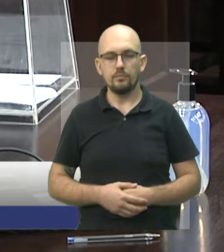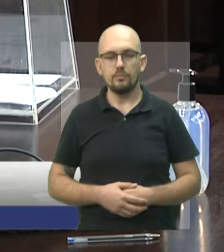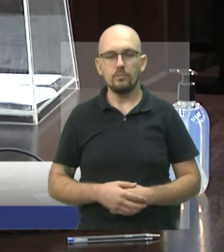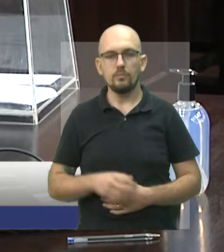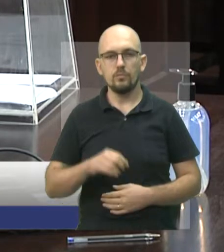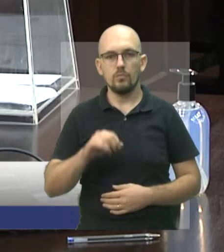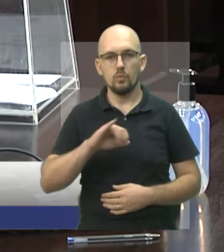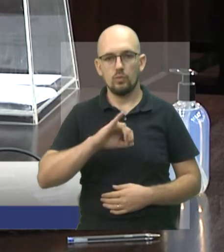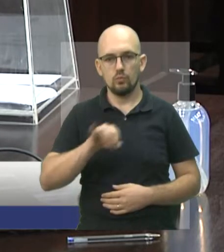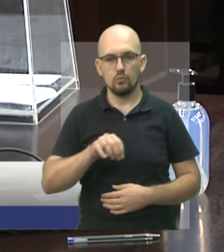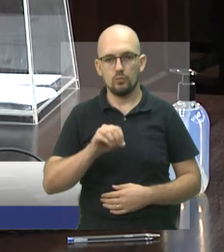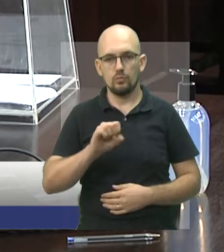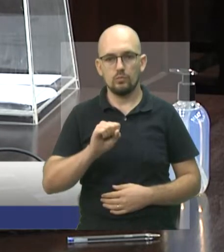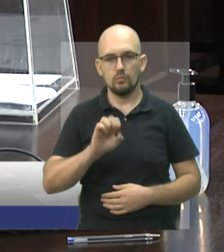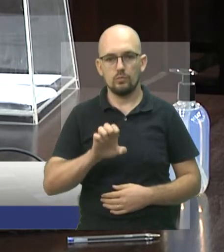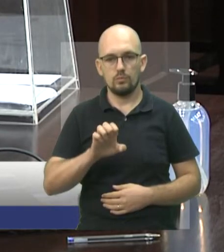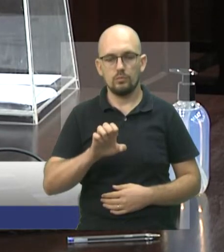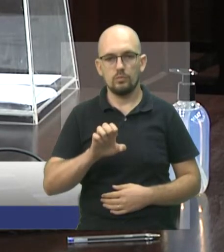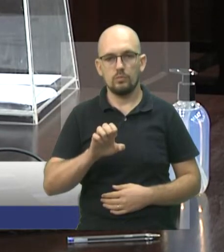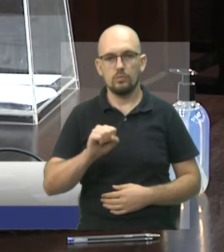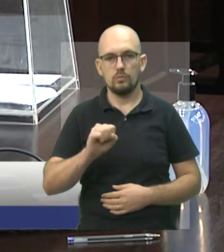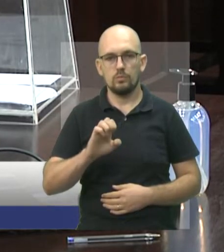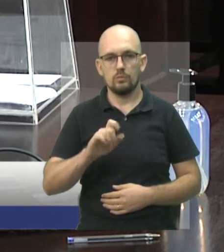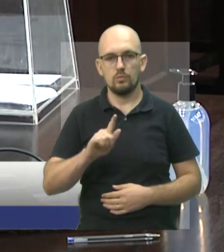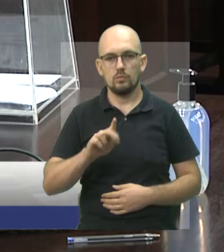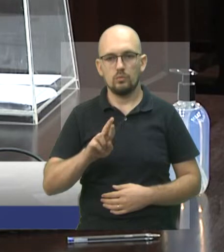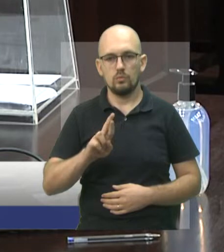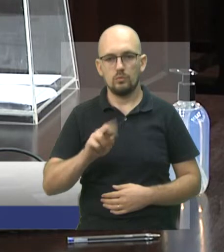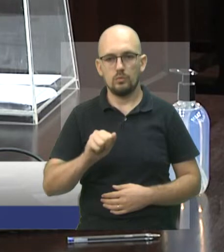José Segura.